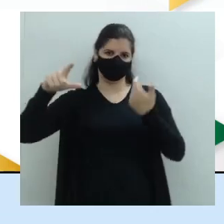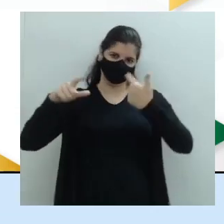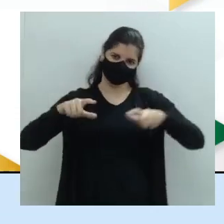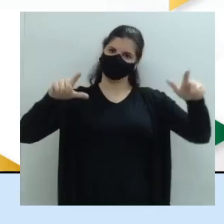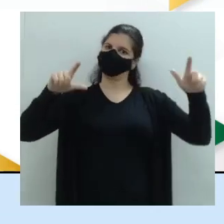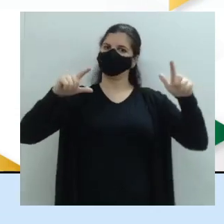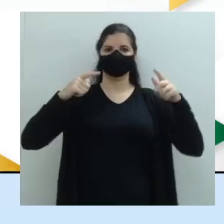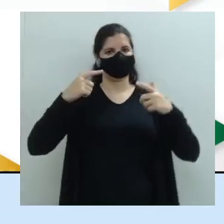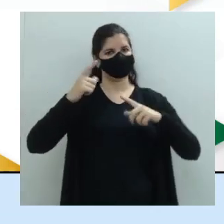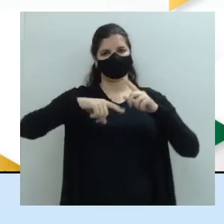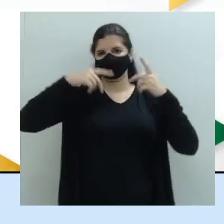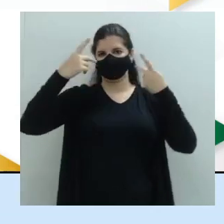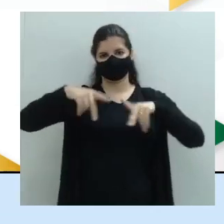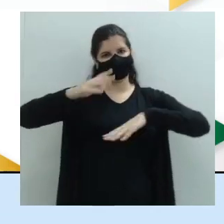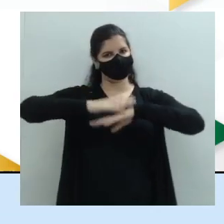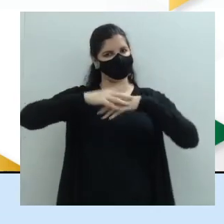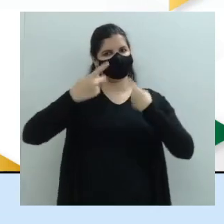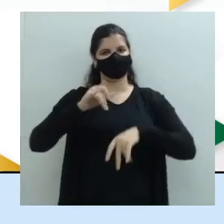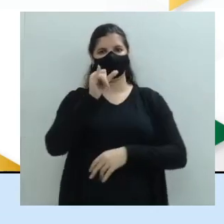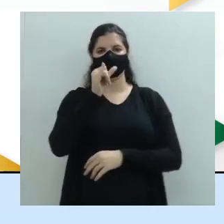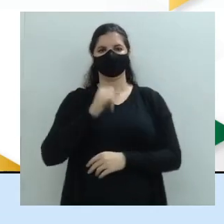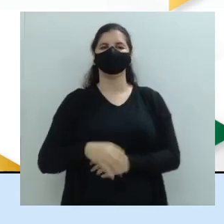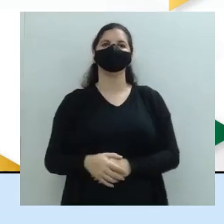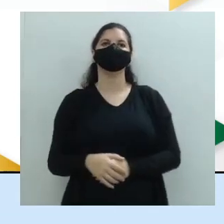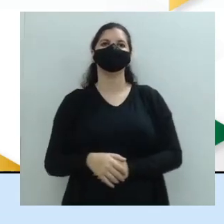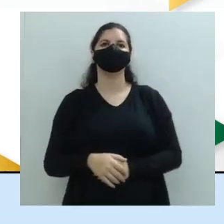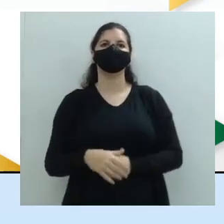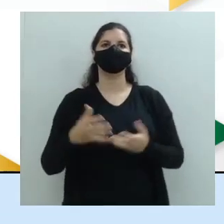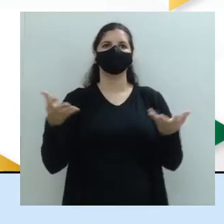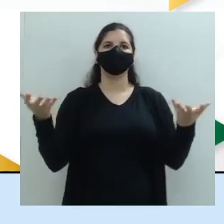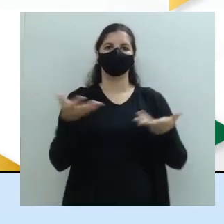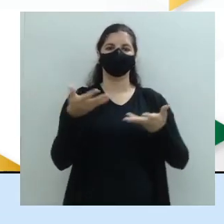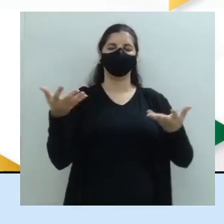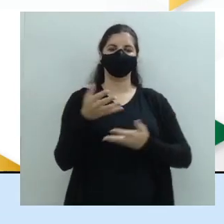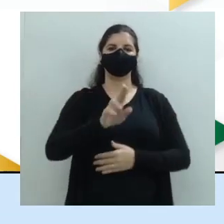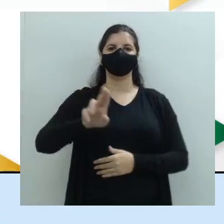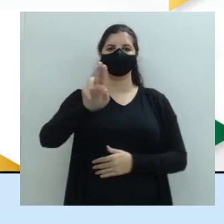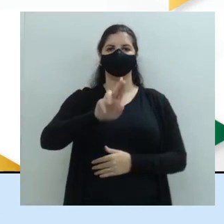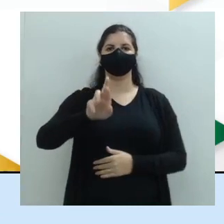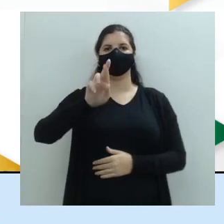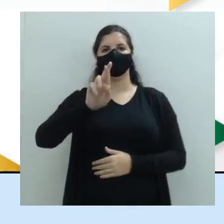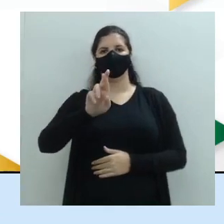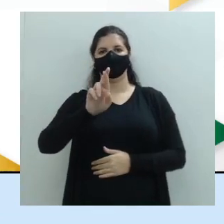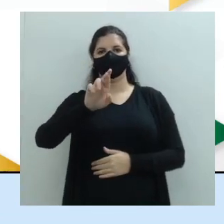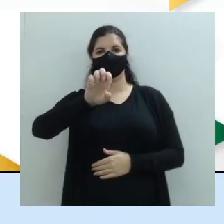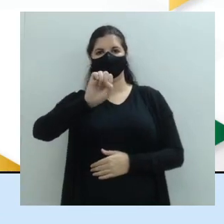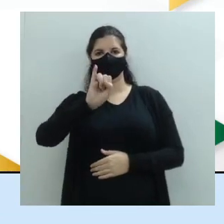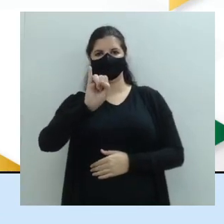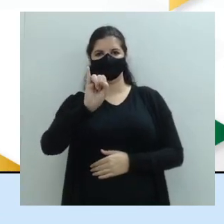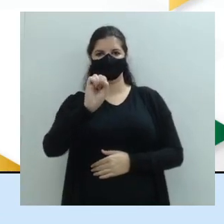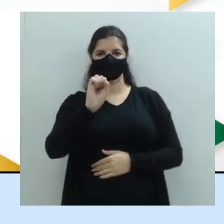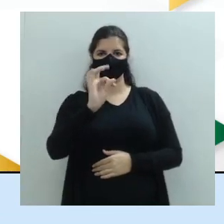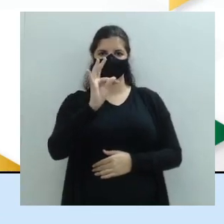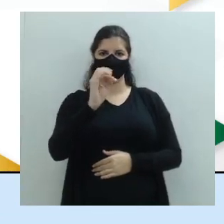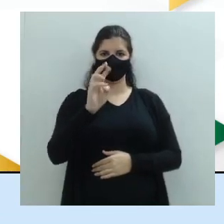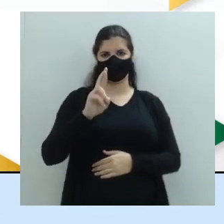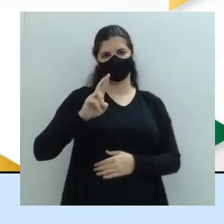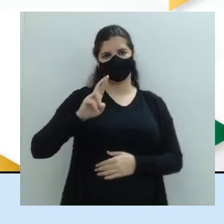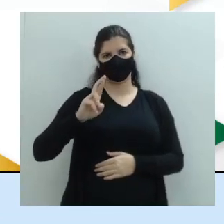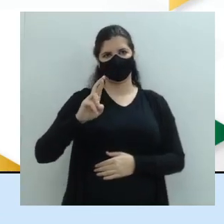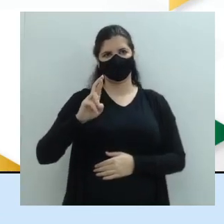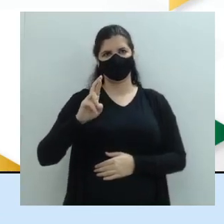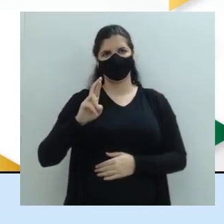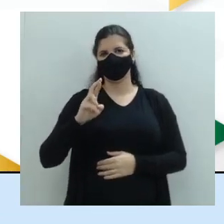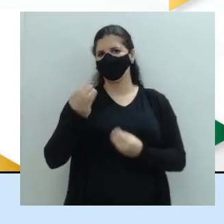elétrica em outra forma de energia. Bom, agora nós iremos falar sobre os resistores.